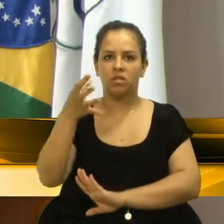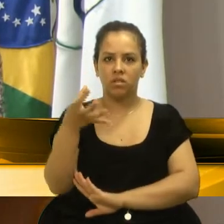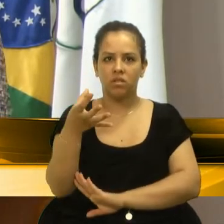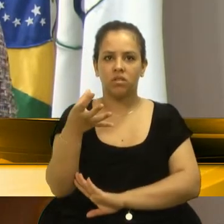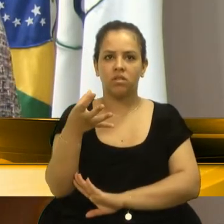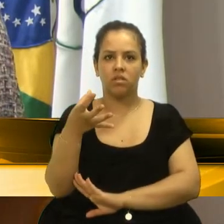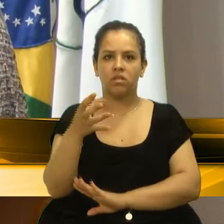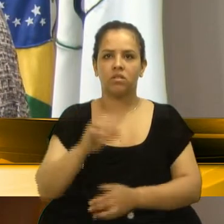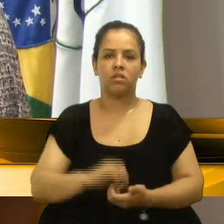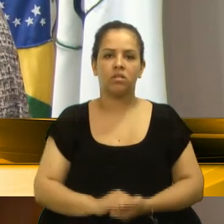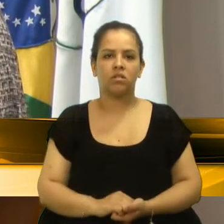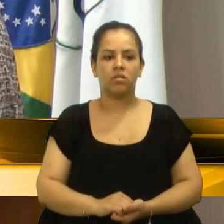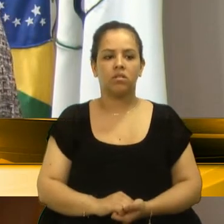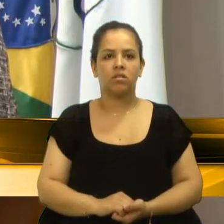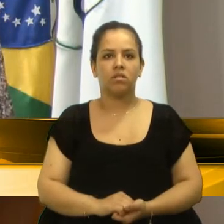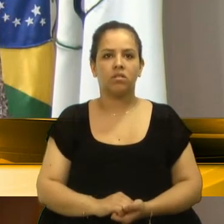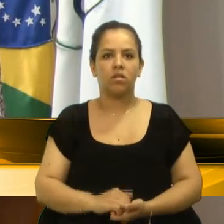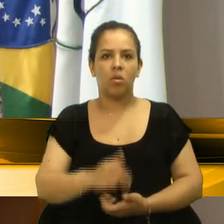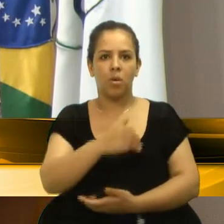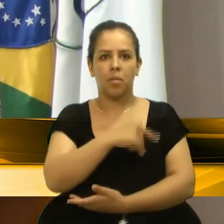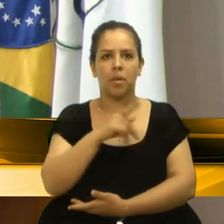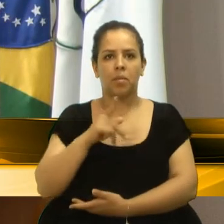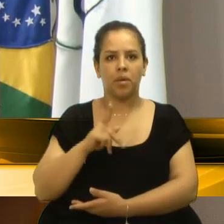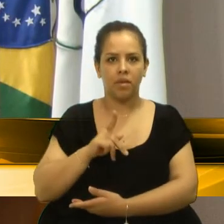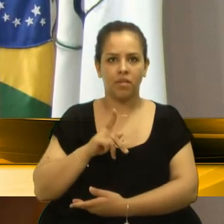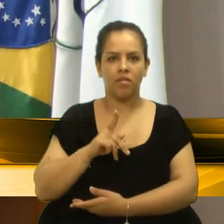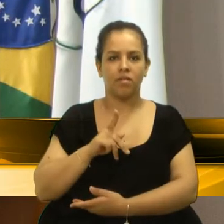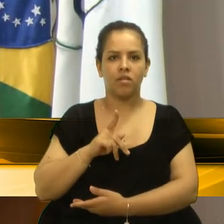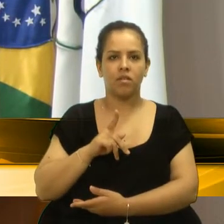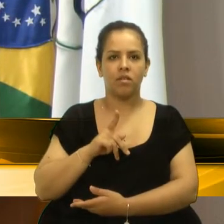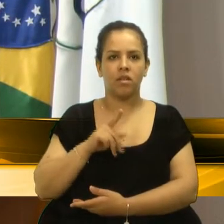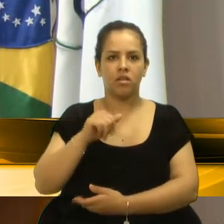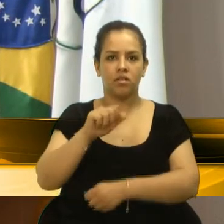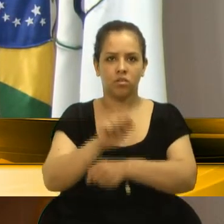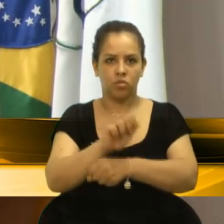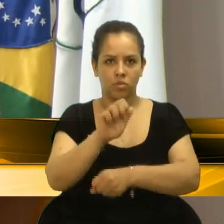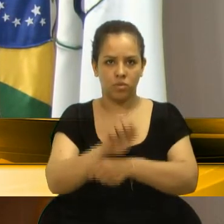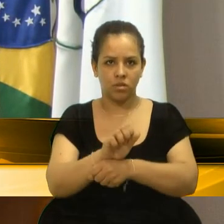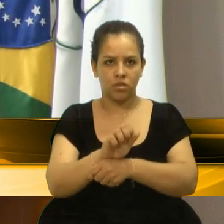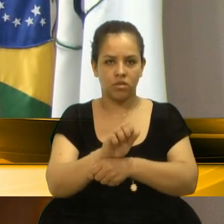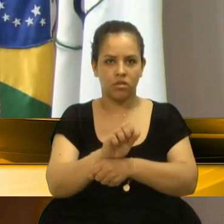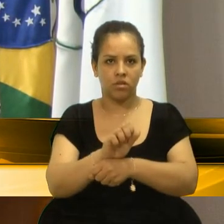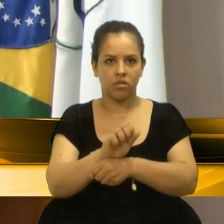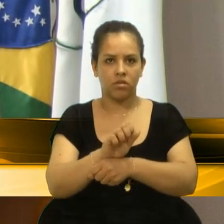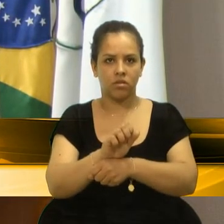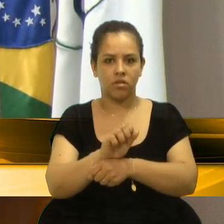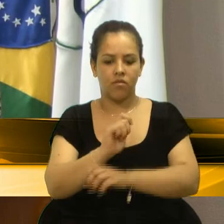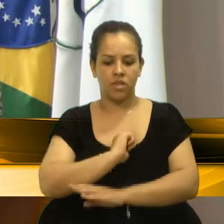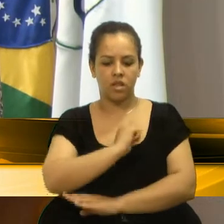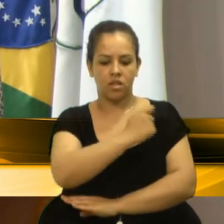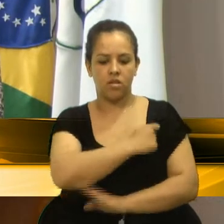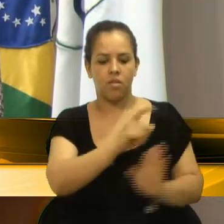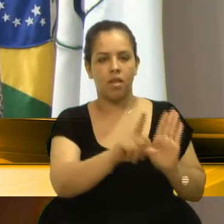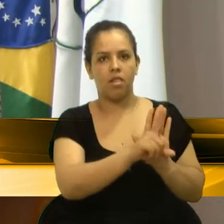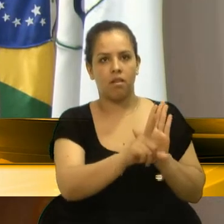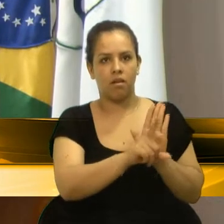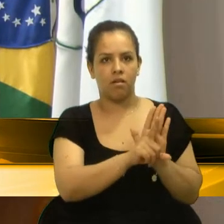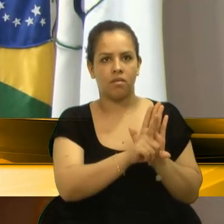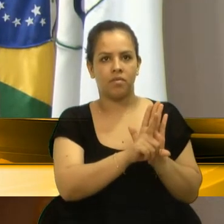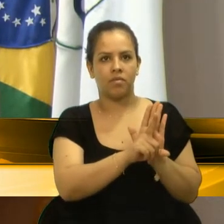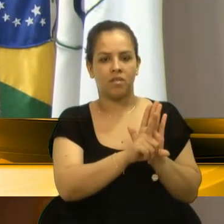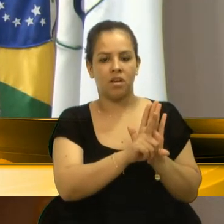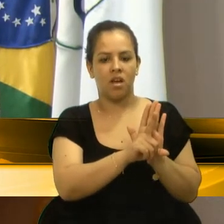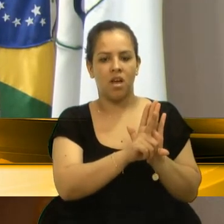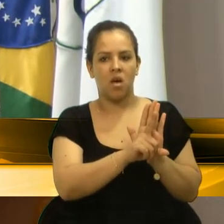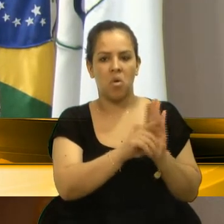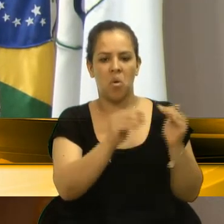Estariam os Ministérios Públicos Federal e Estadual, exímios fiscalizadores da lei, coniventes com um